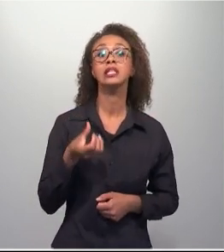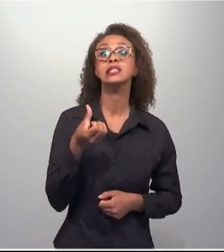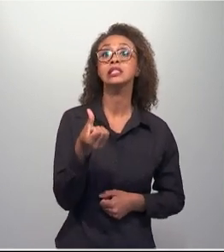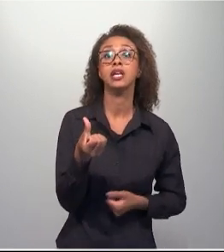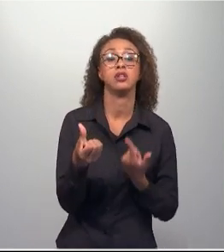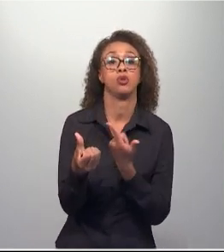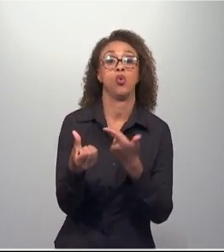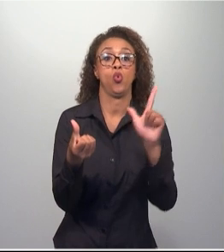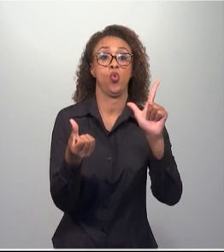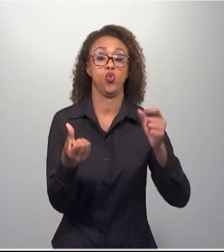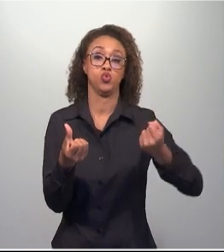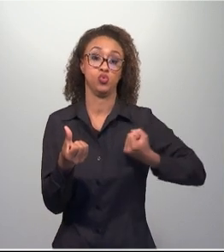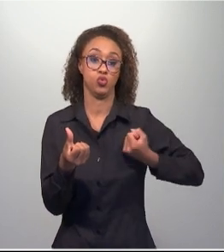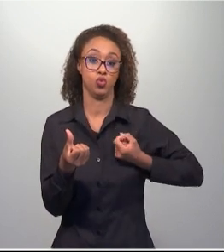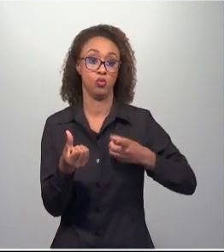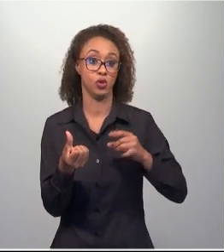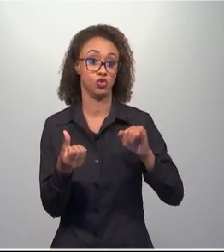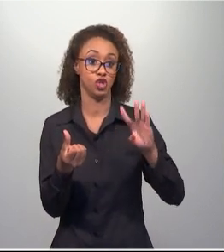dígito